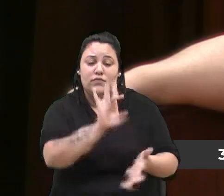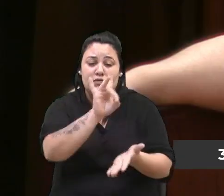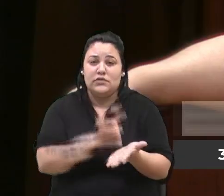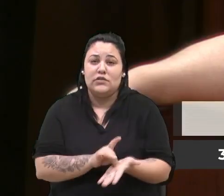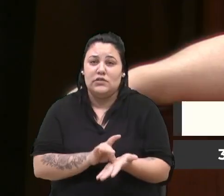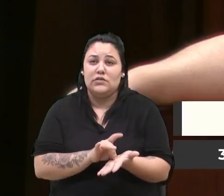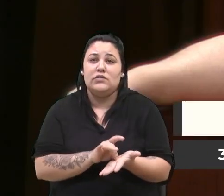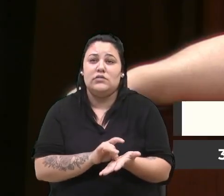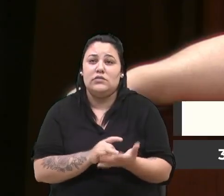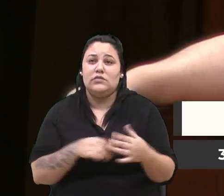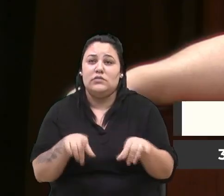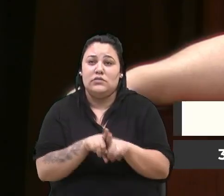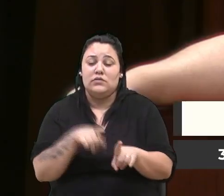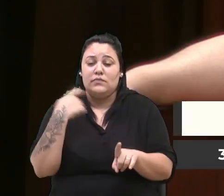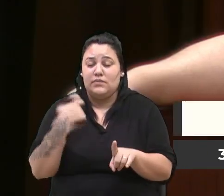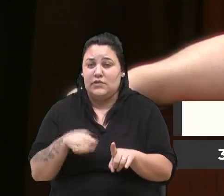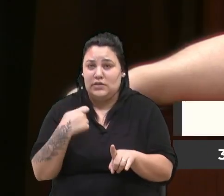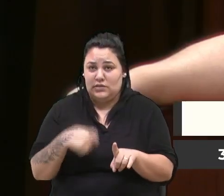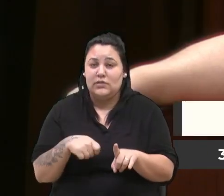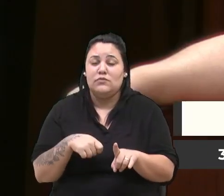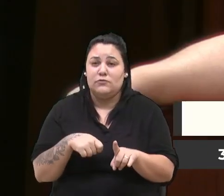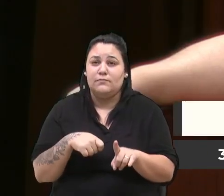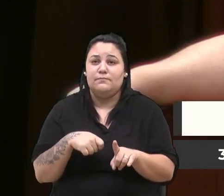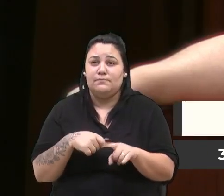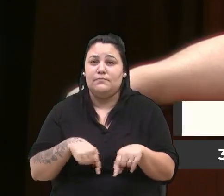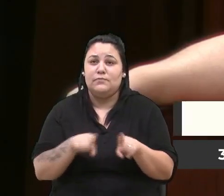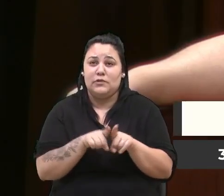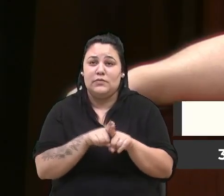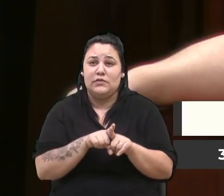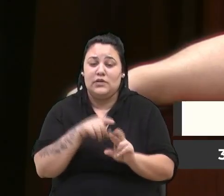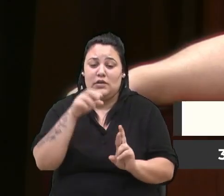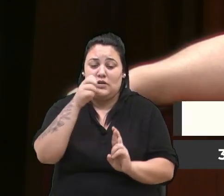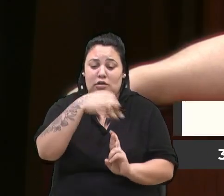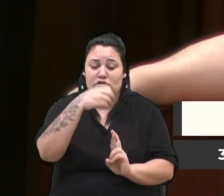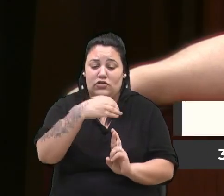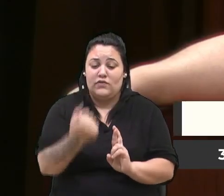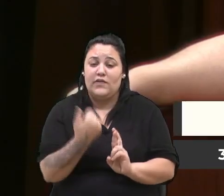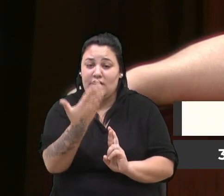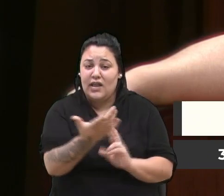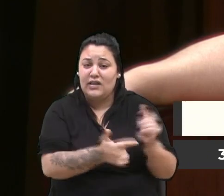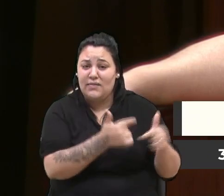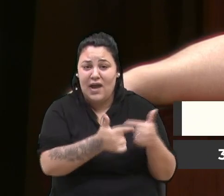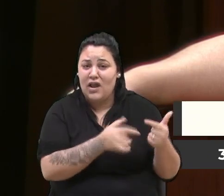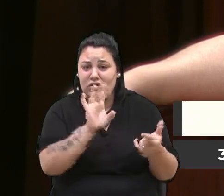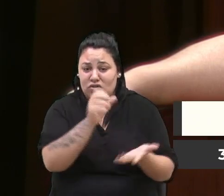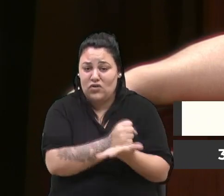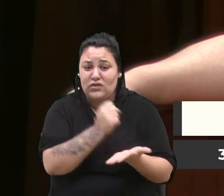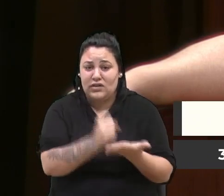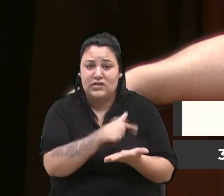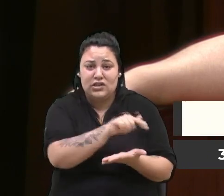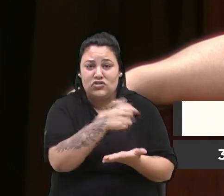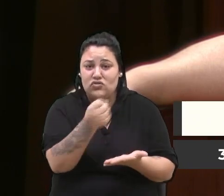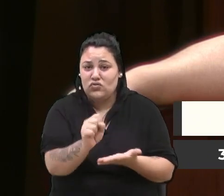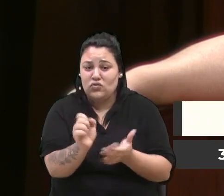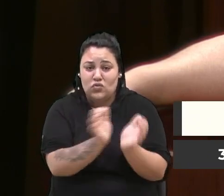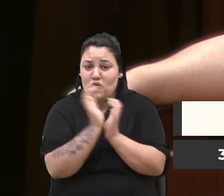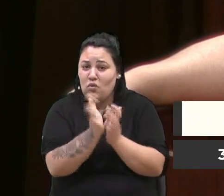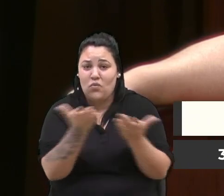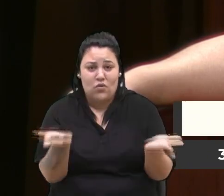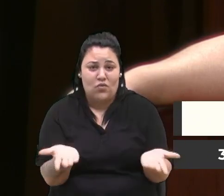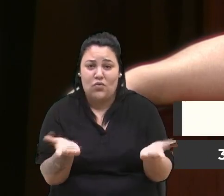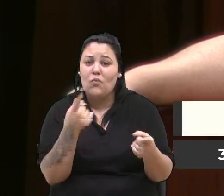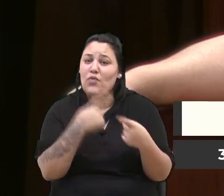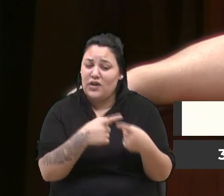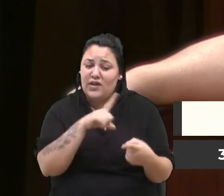ponto. Precisamos da... a RGE vai dar emprego, gente, vai dar emprego, é só contratar 7, 8 equipes e dar emprego, porque dinheiro eles